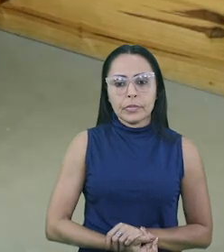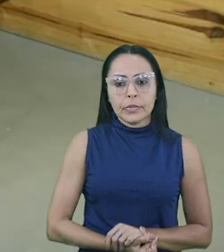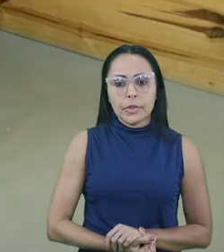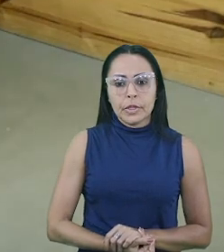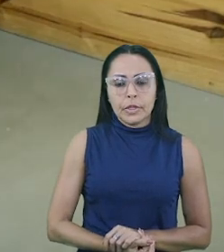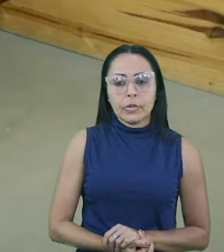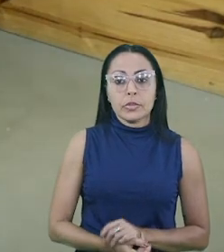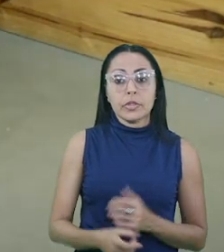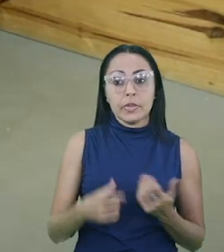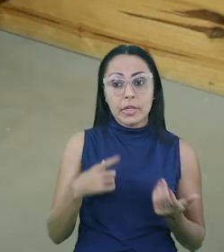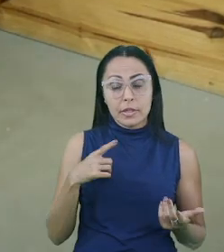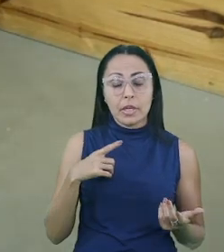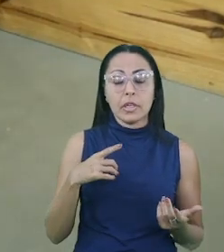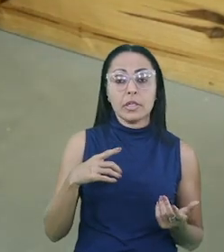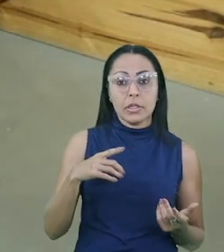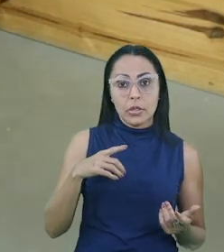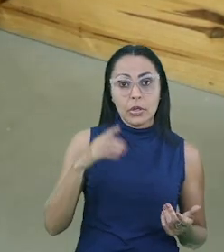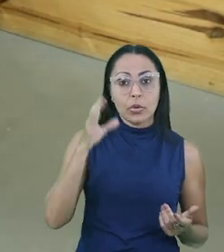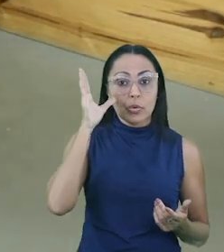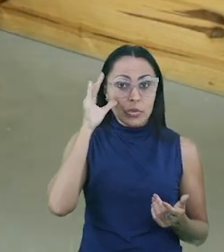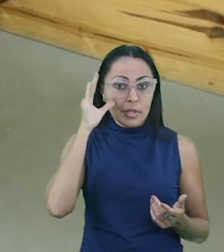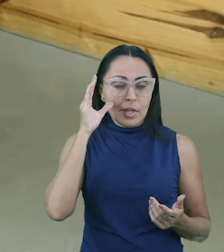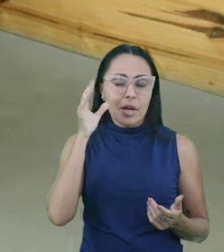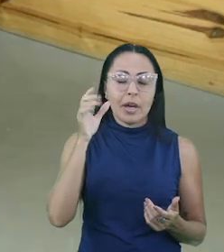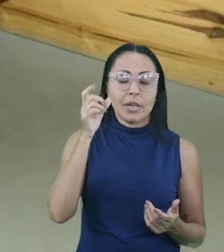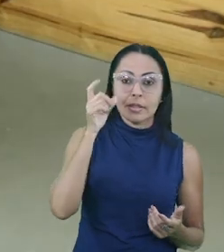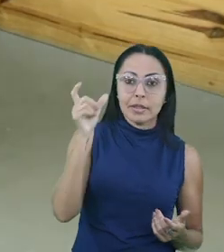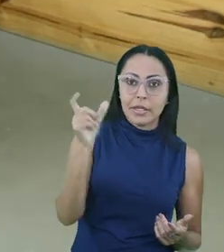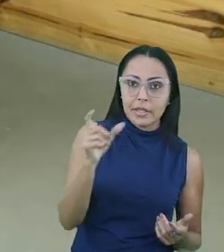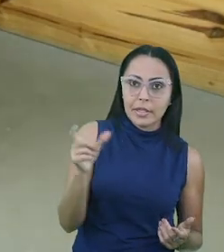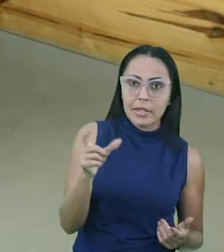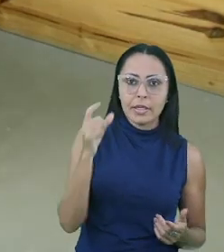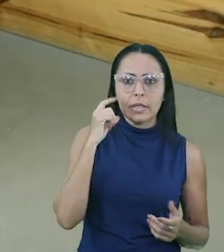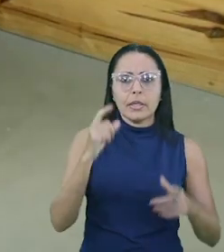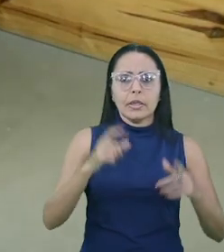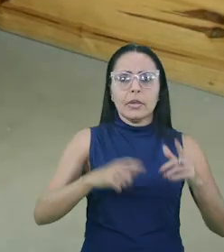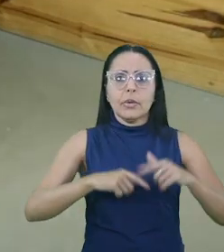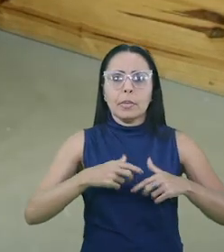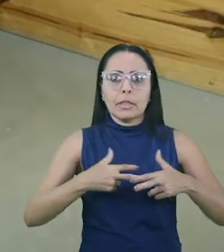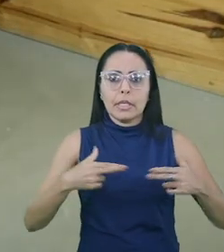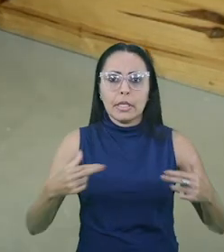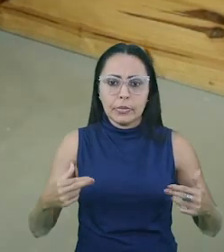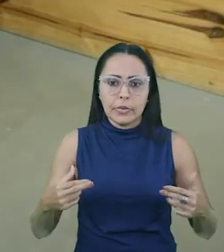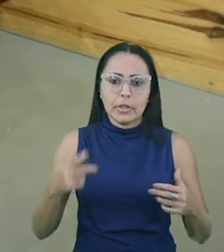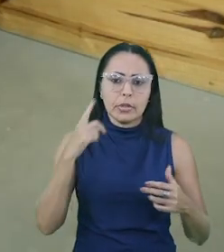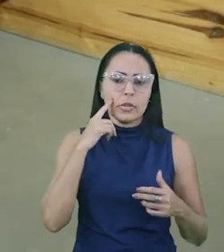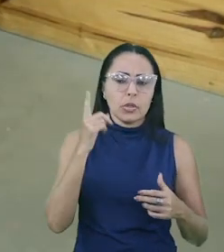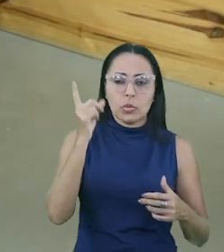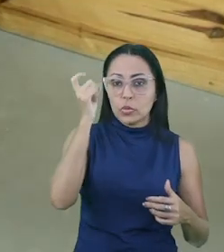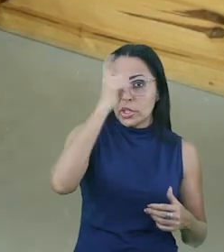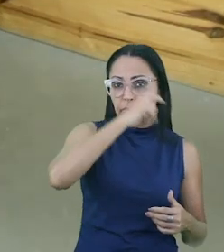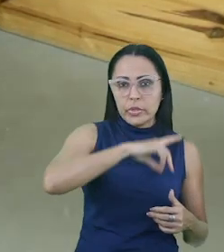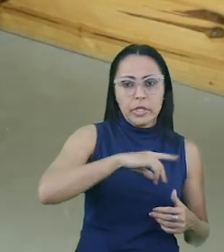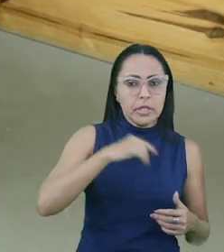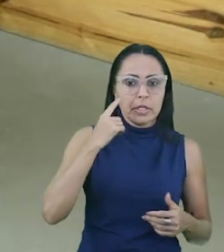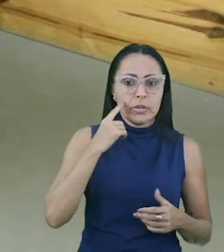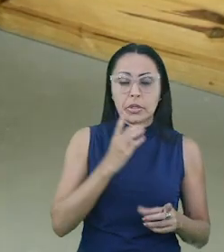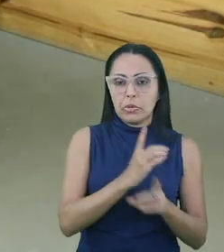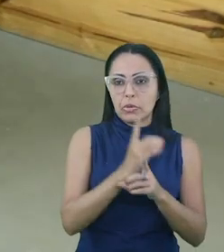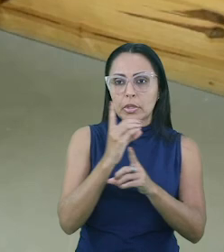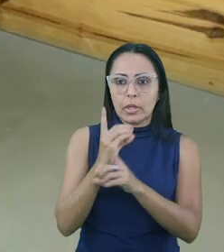tem curiosidade e interesse por serigrafia, os materiais de serigrafia não são difíceis, né, de encontrar.